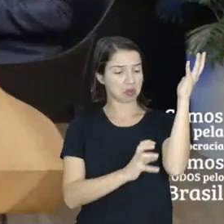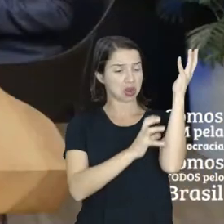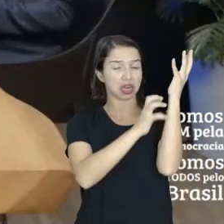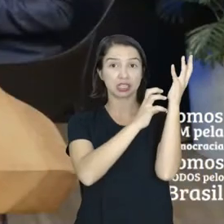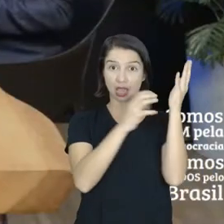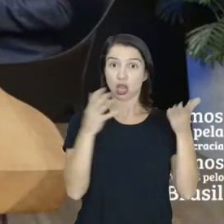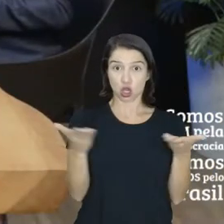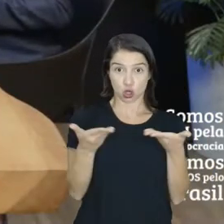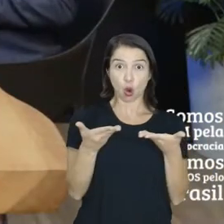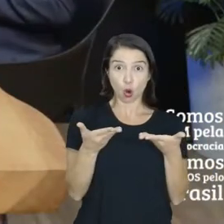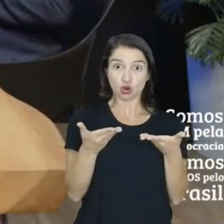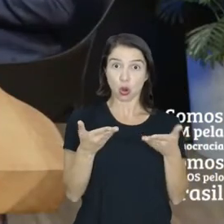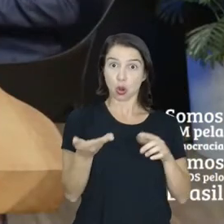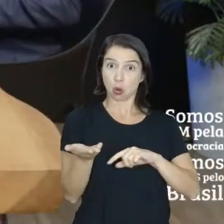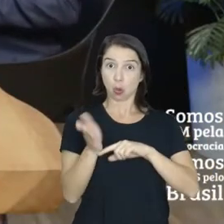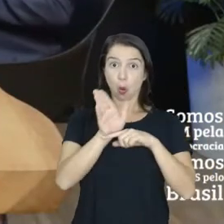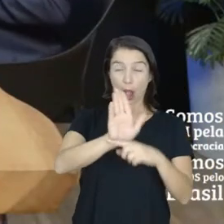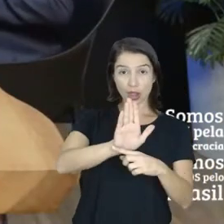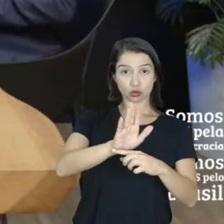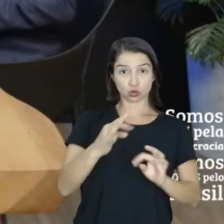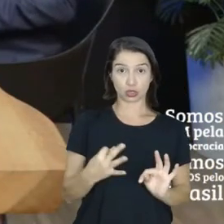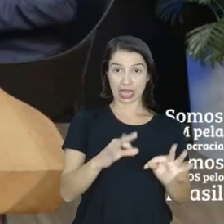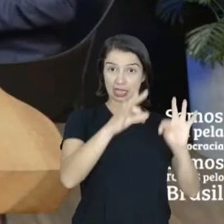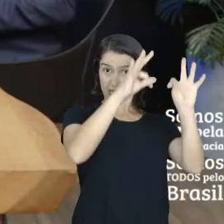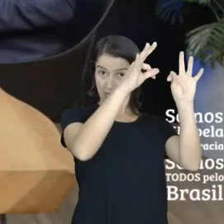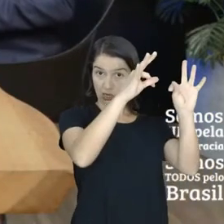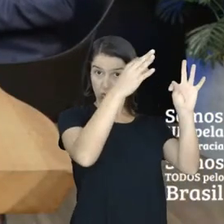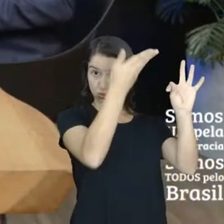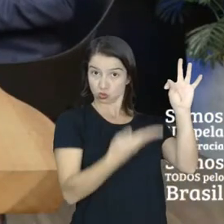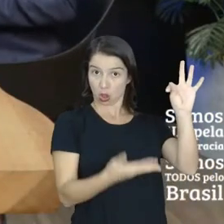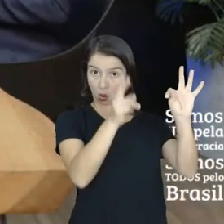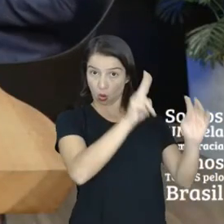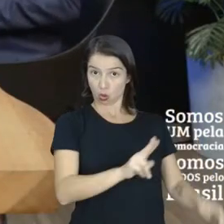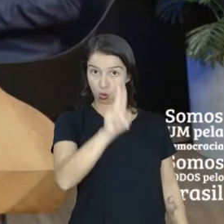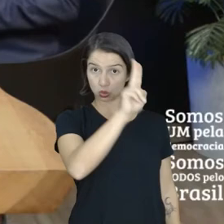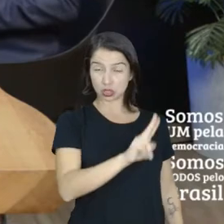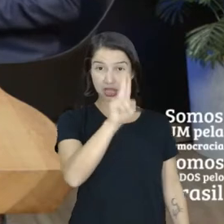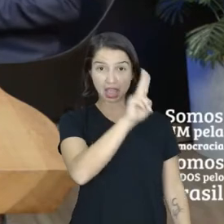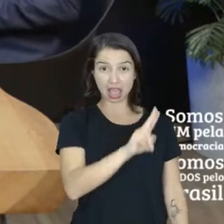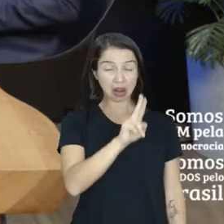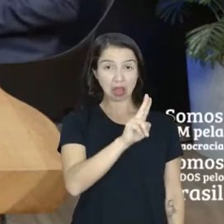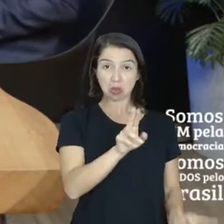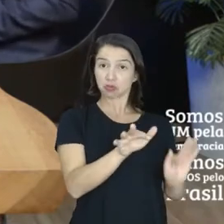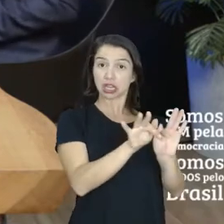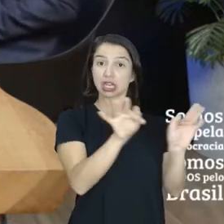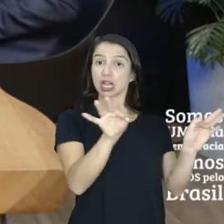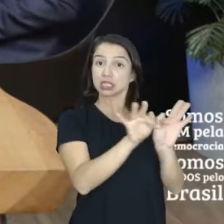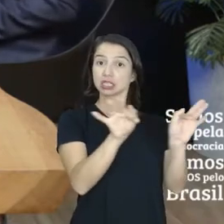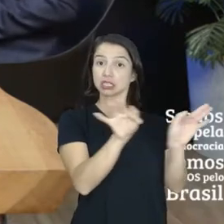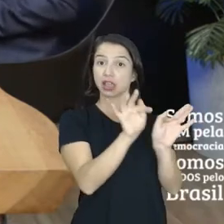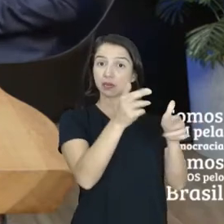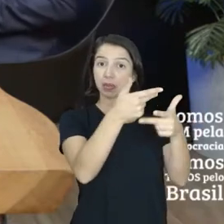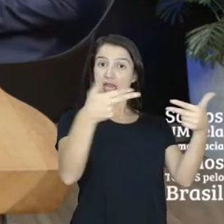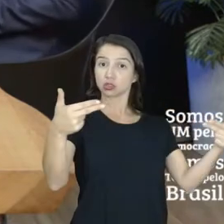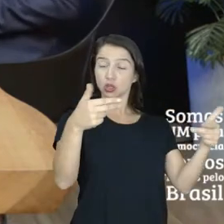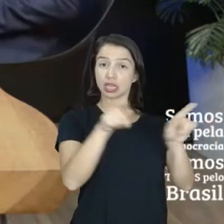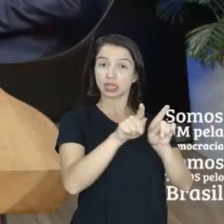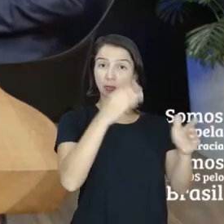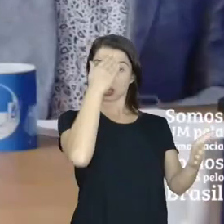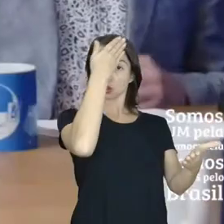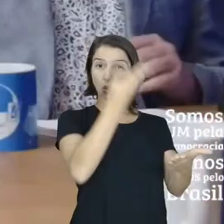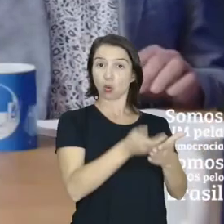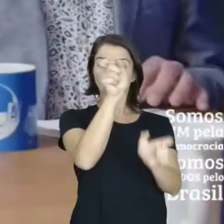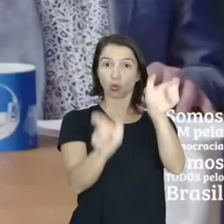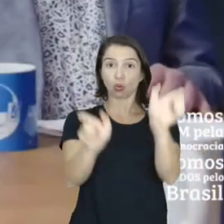impressionante o salto de qualidade. Desburocratizar, simplificar as coisas, confiar nas pessoas. São